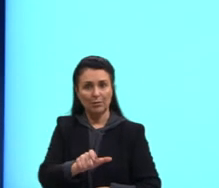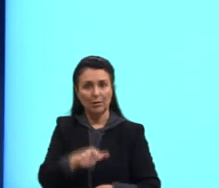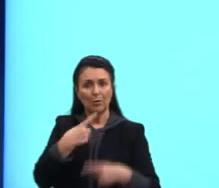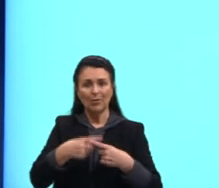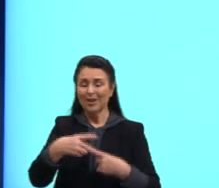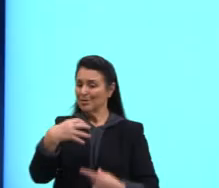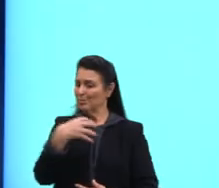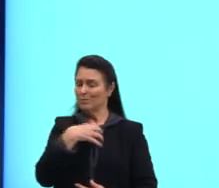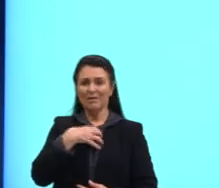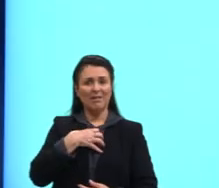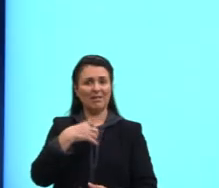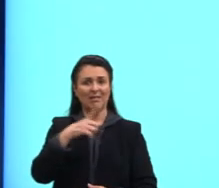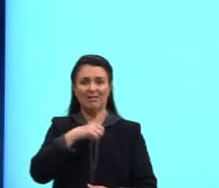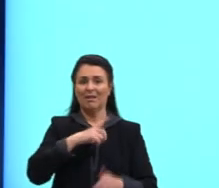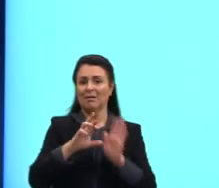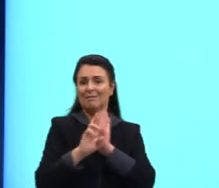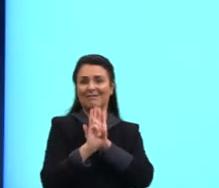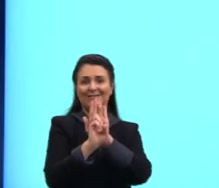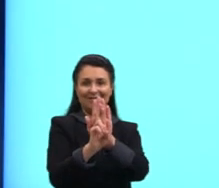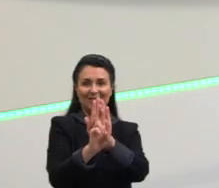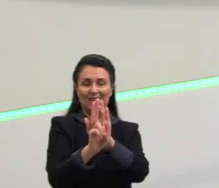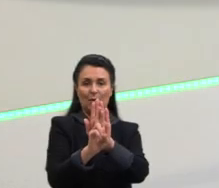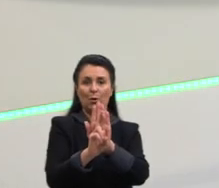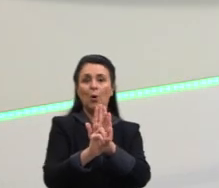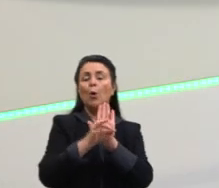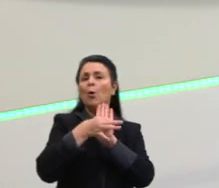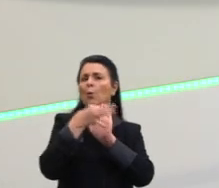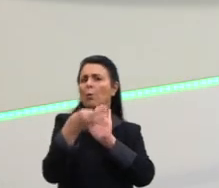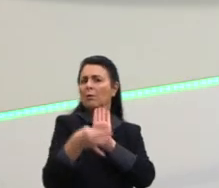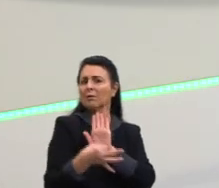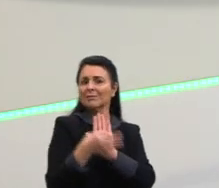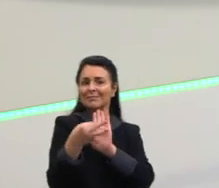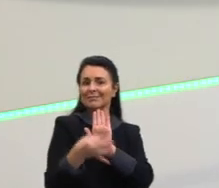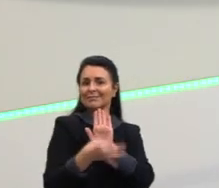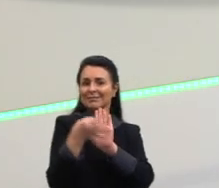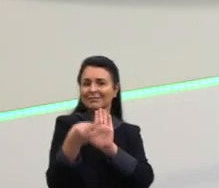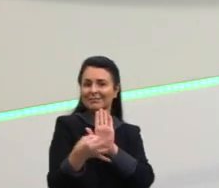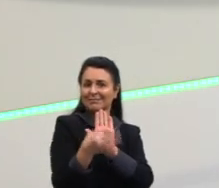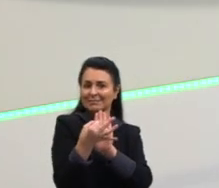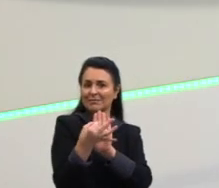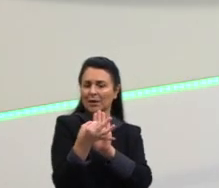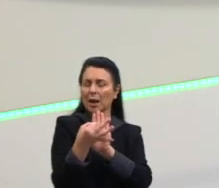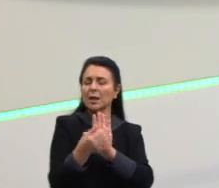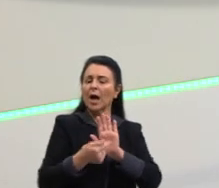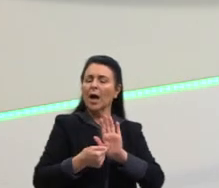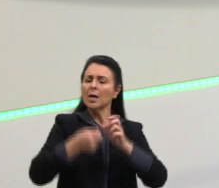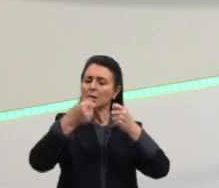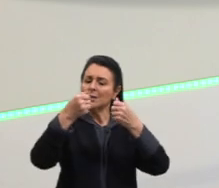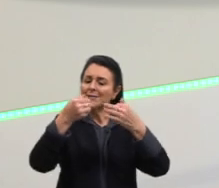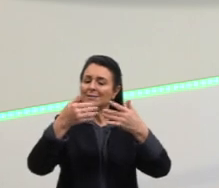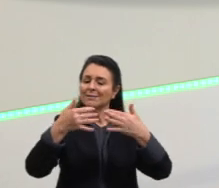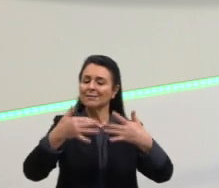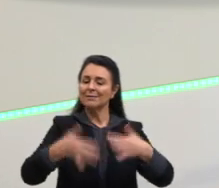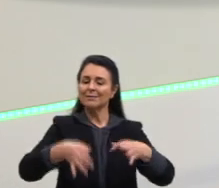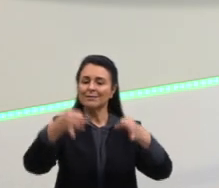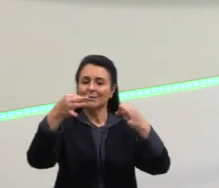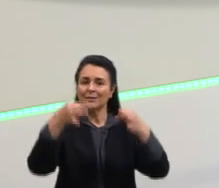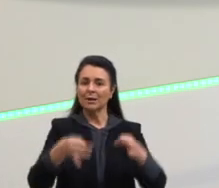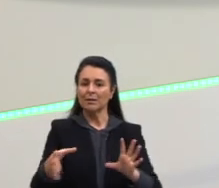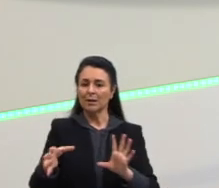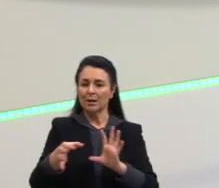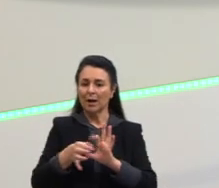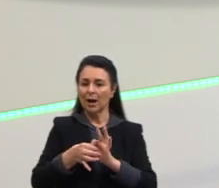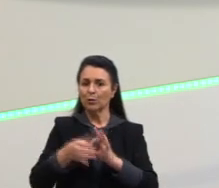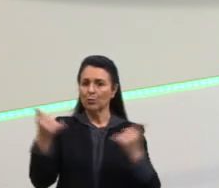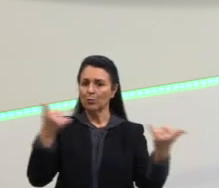sentem representados tão esse argumento todo e ele está sendo muito bem trabalhado muito interligado né com as